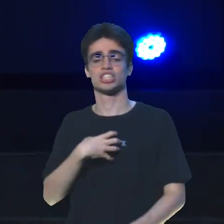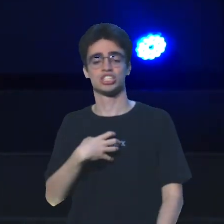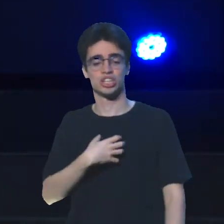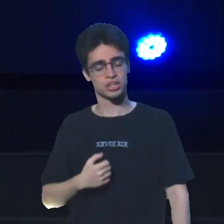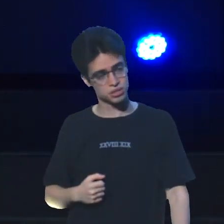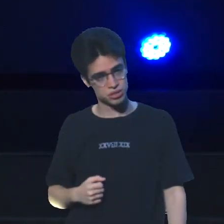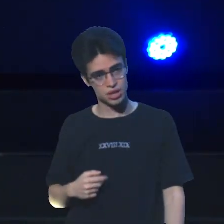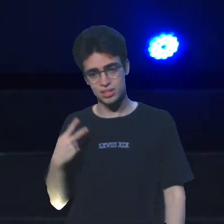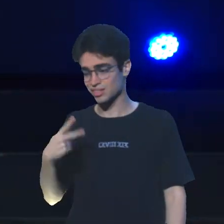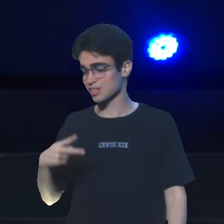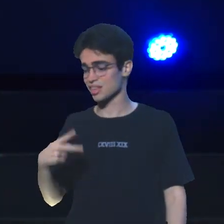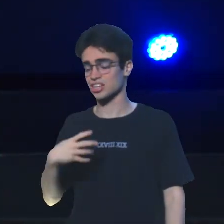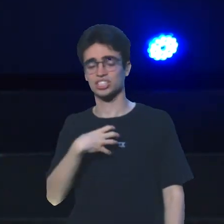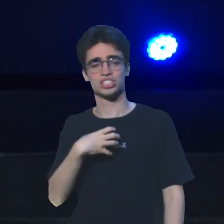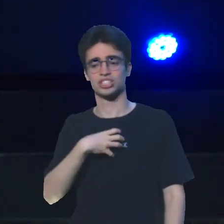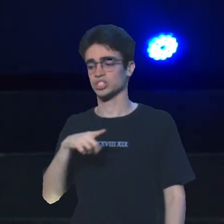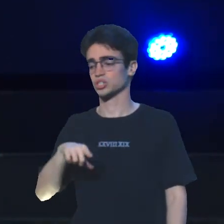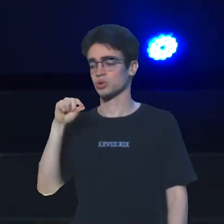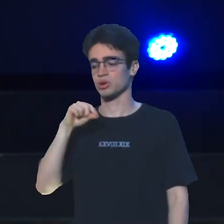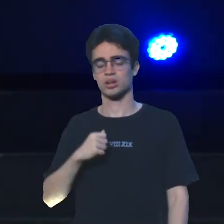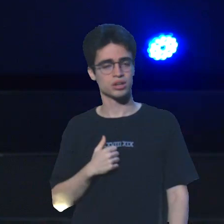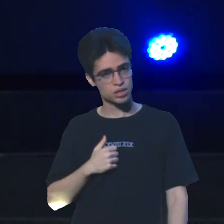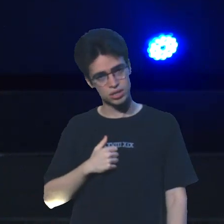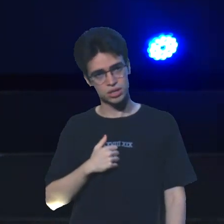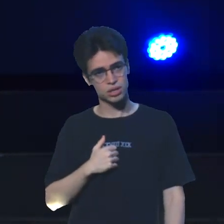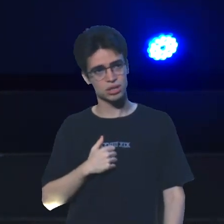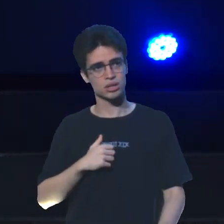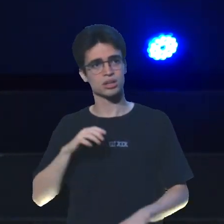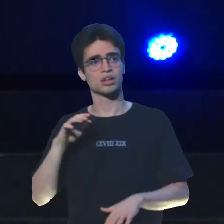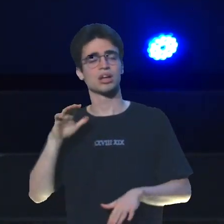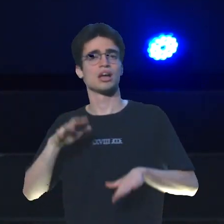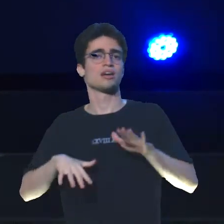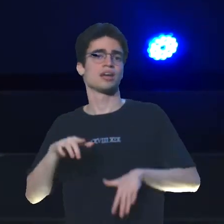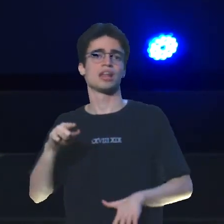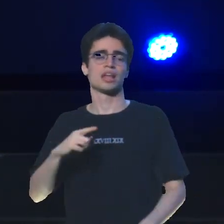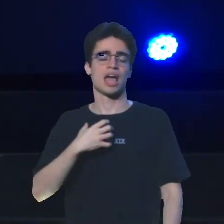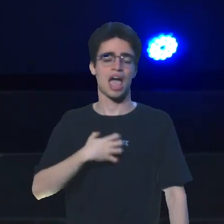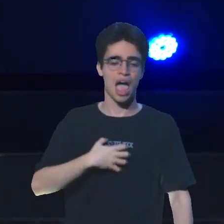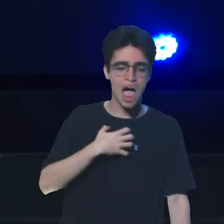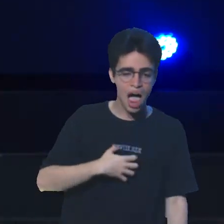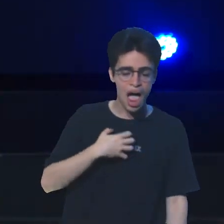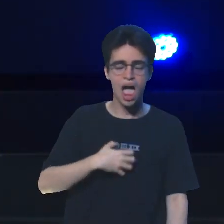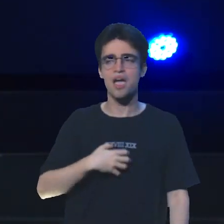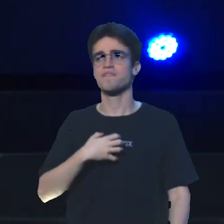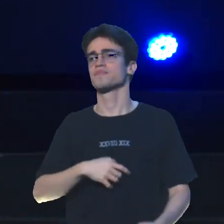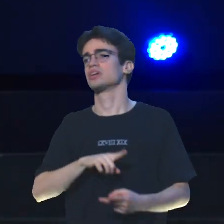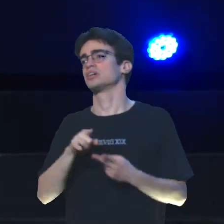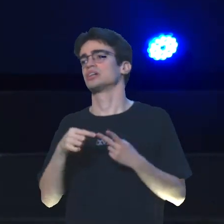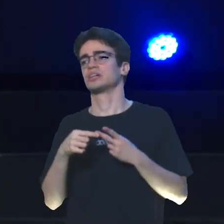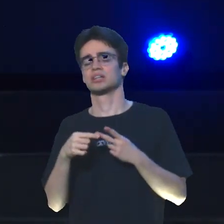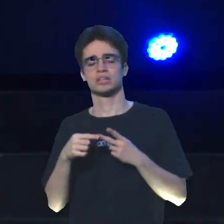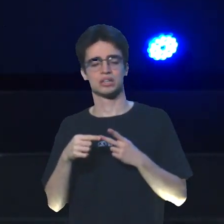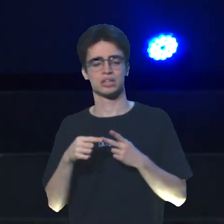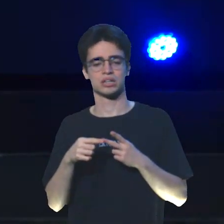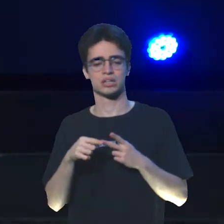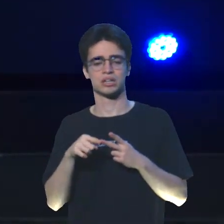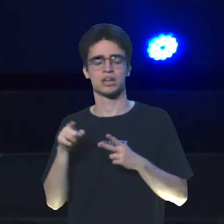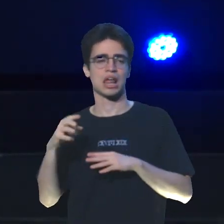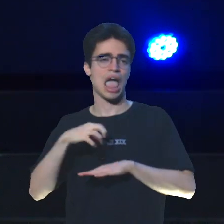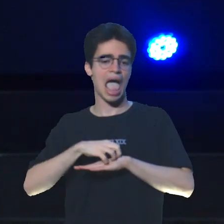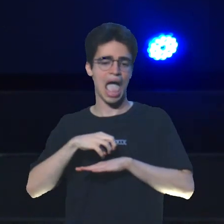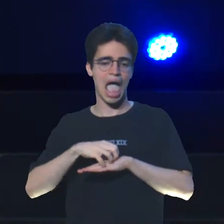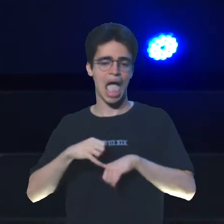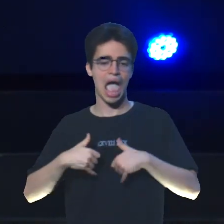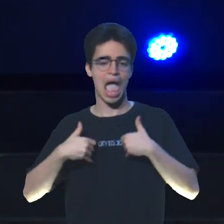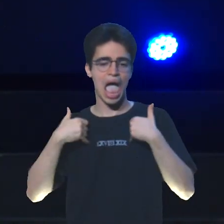jeito que ele achava melhor. Seja tomado pela raiva, seja tomado pelo ego,